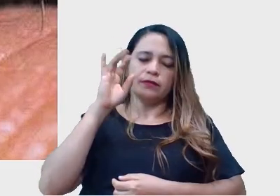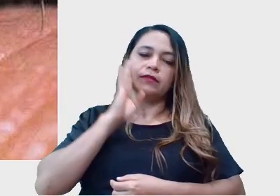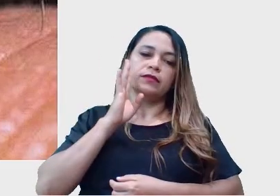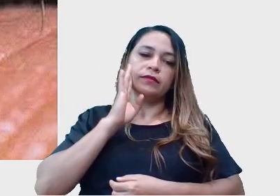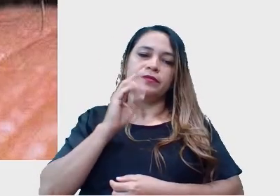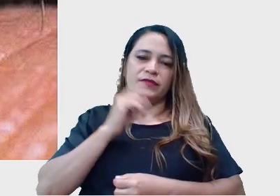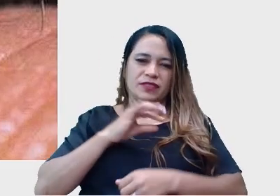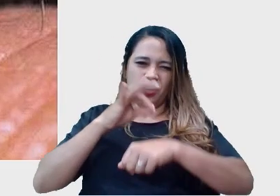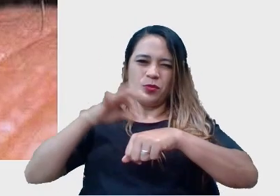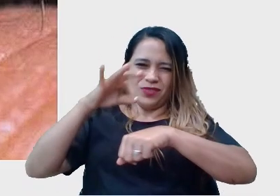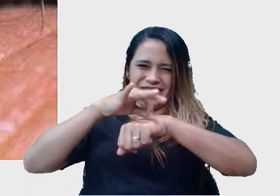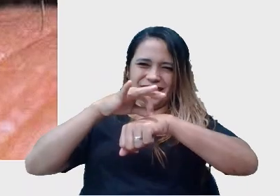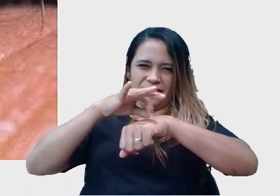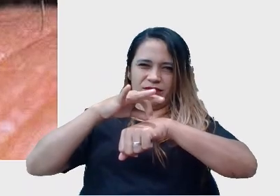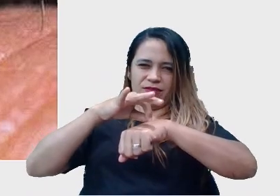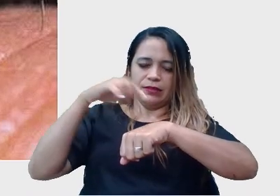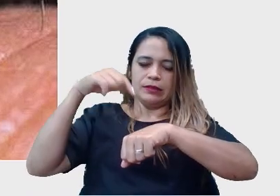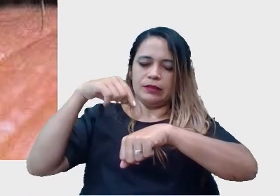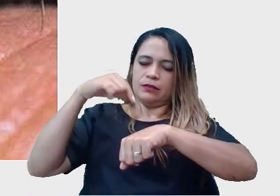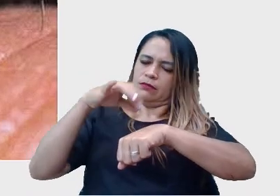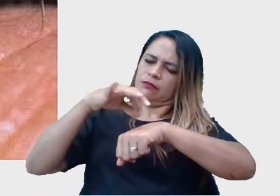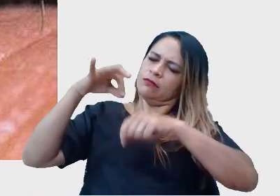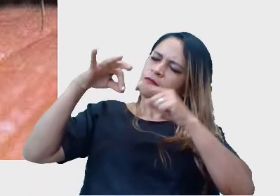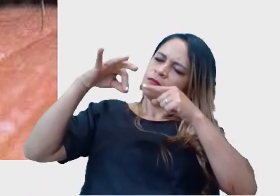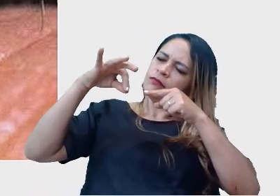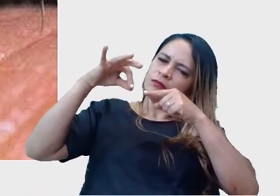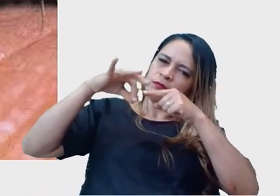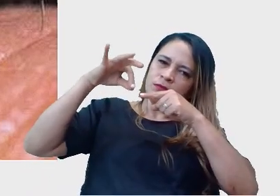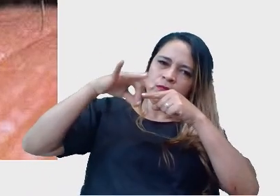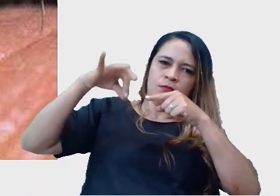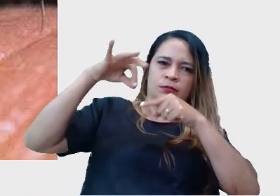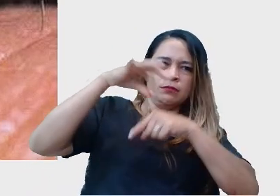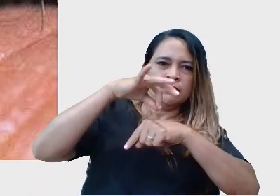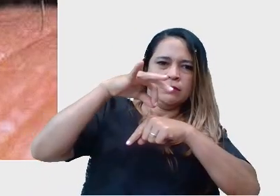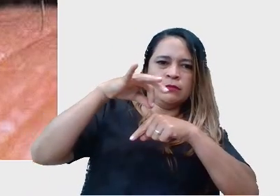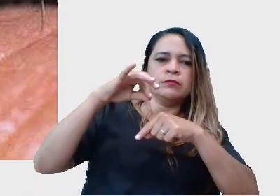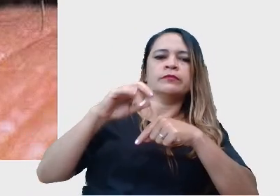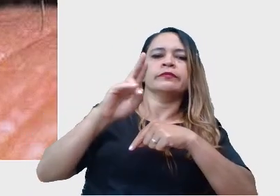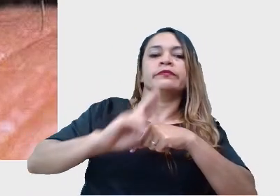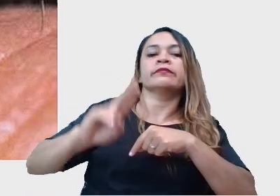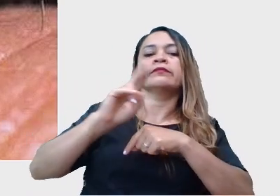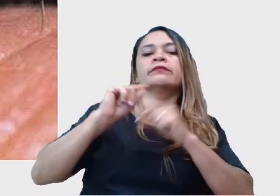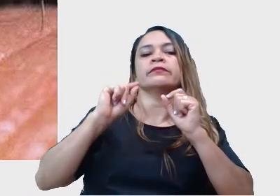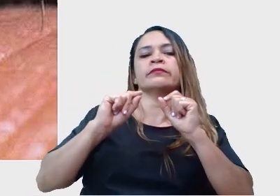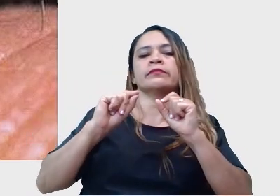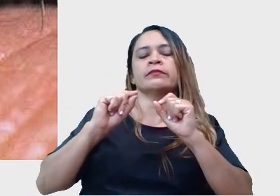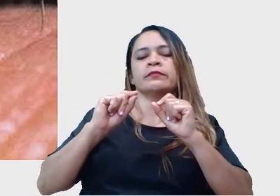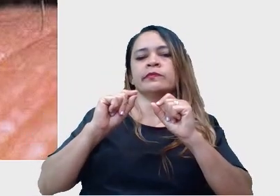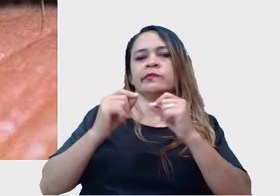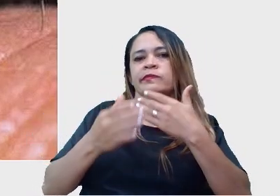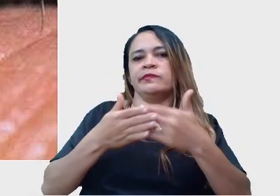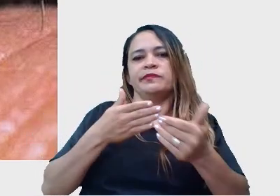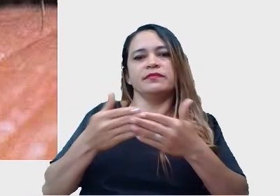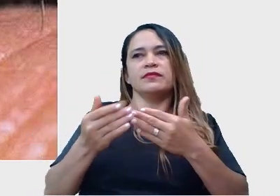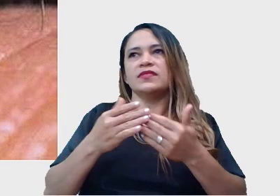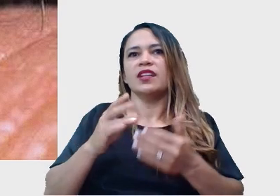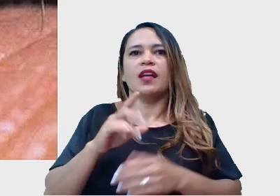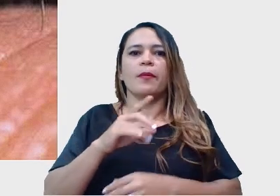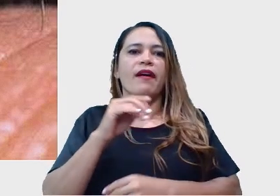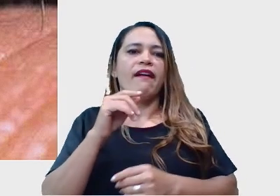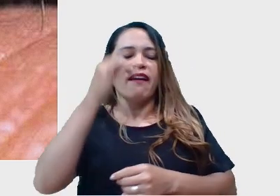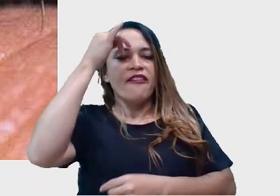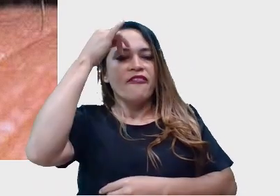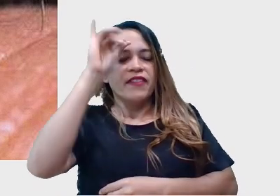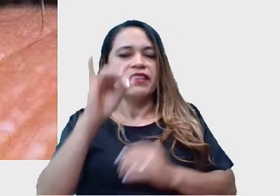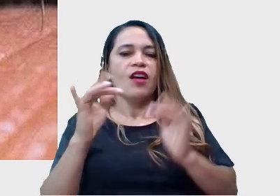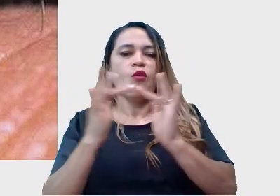mosquito envolvido na história? Então, uma forma que a gente tem de prevenir a doença é usar o quê? Qualquer artifício onde a gente consiga